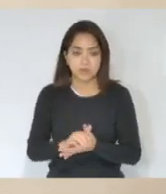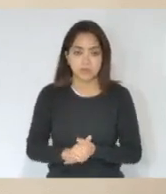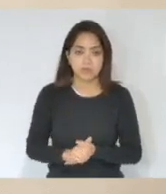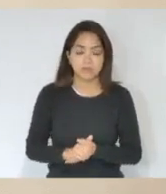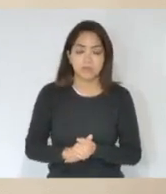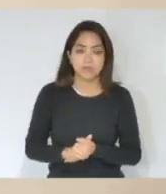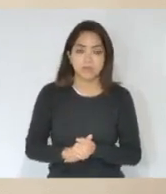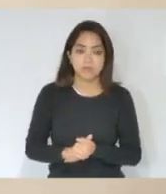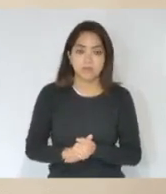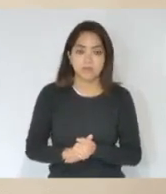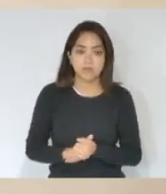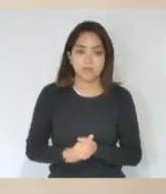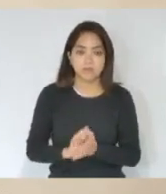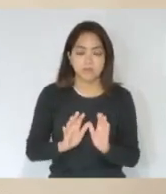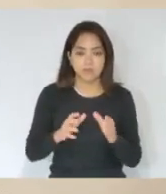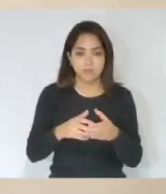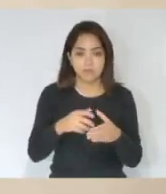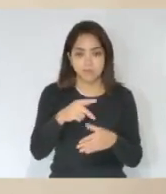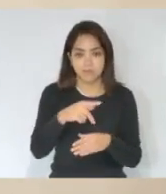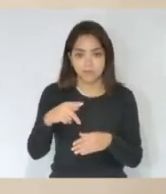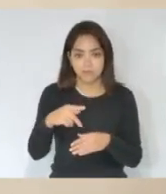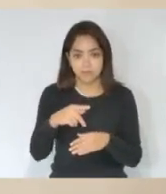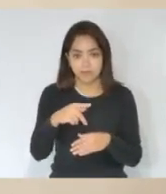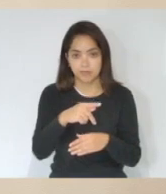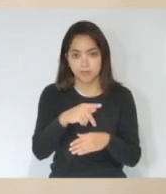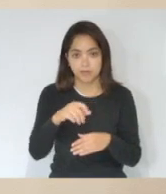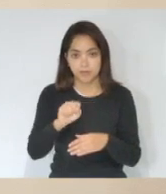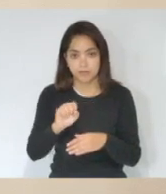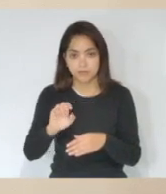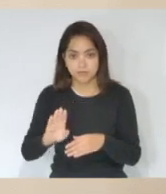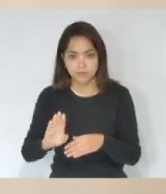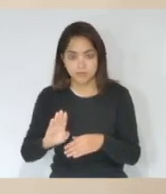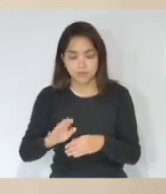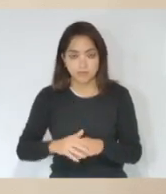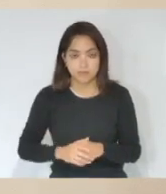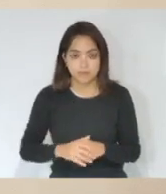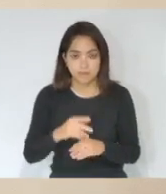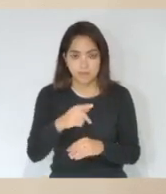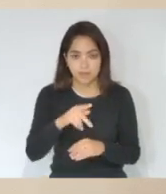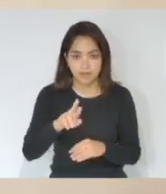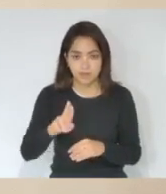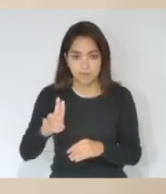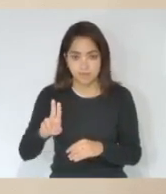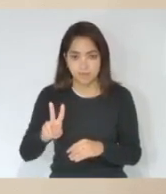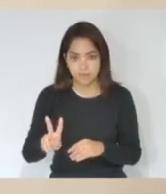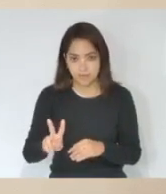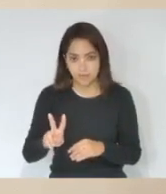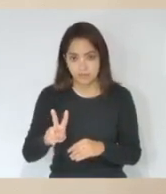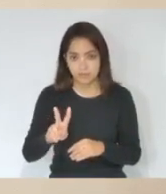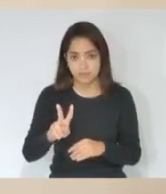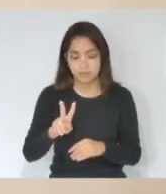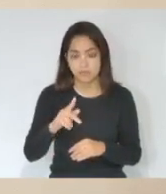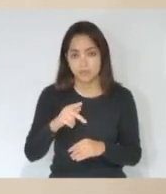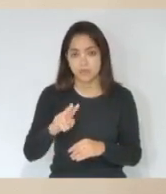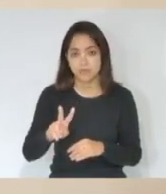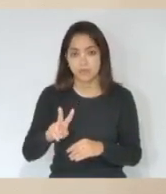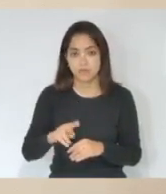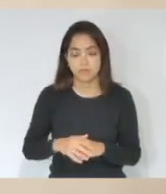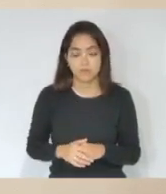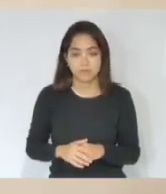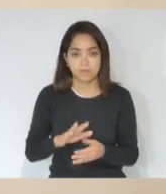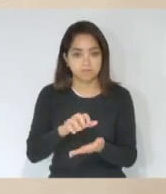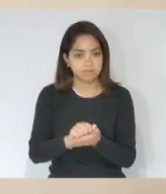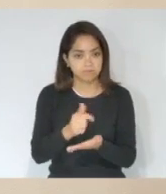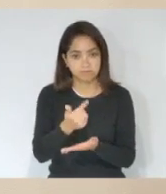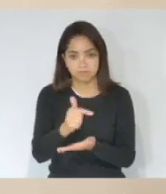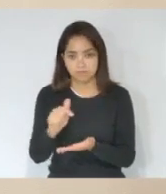Bloco Parlamentar do PP, PSB, PRB e PV, também não há oradores inscritos. Bloco